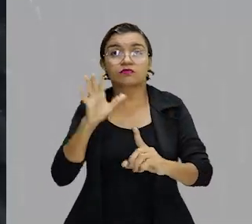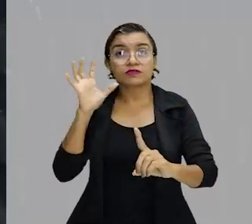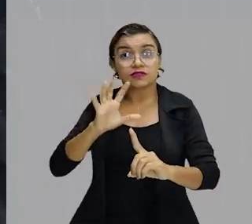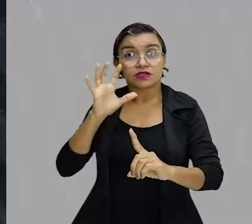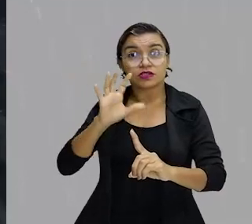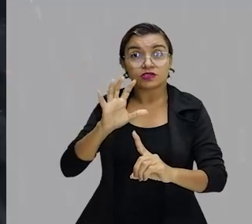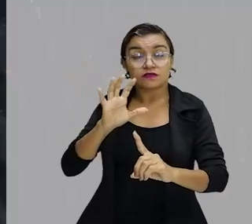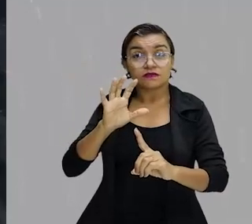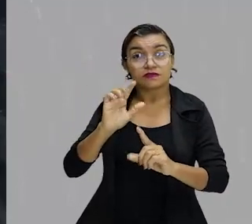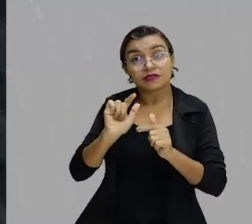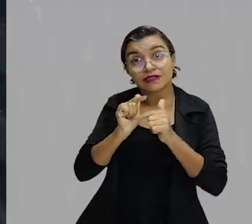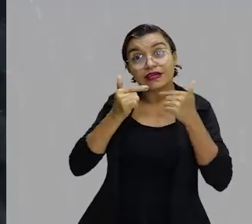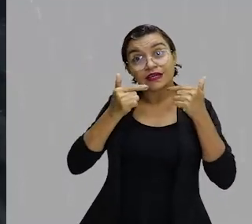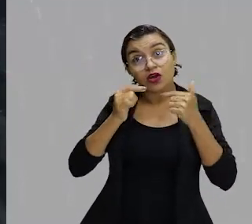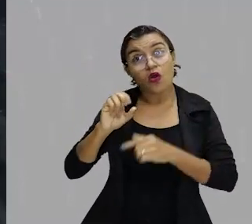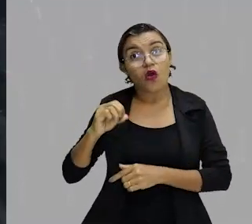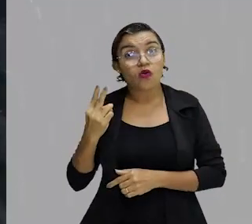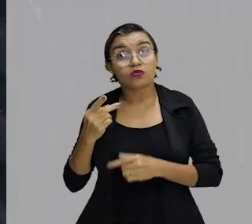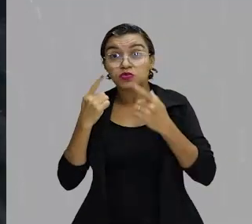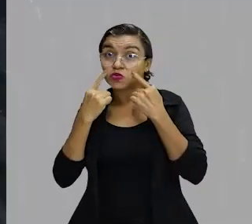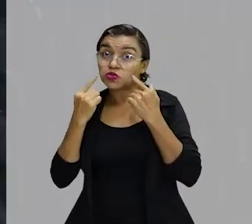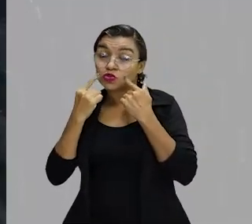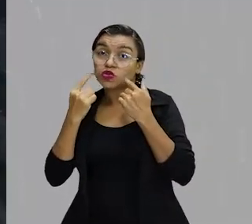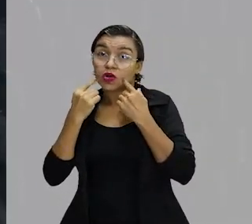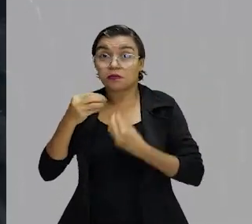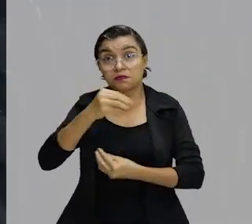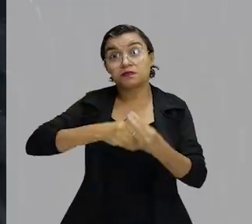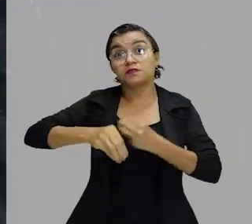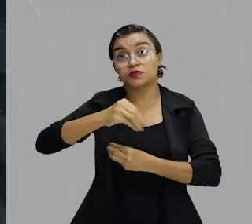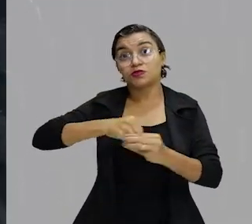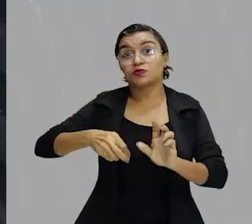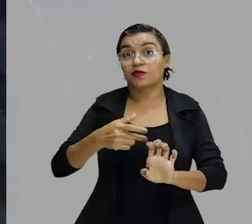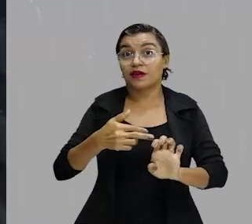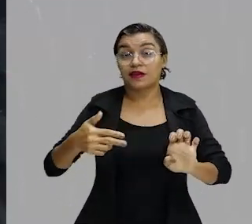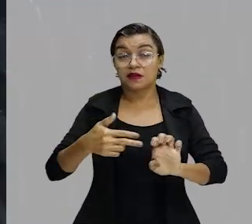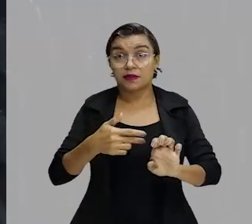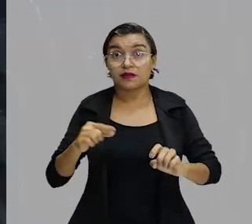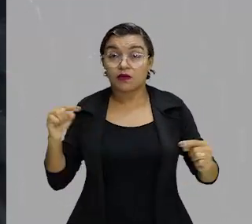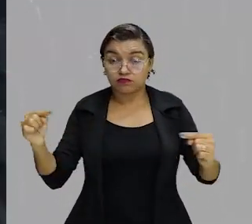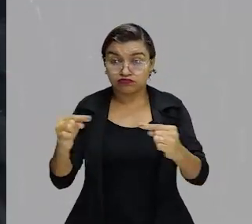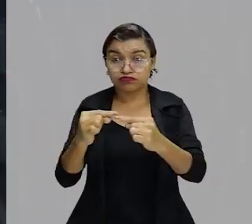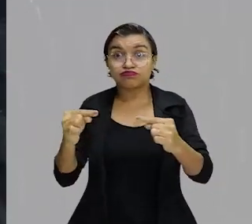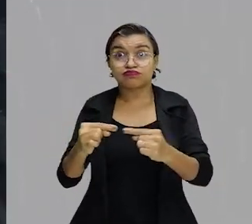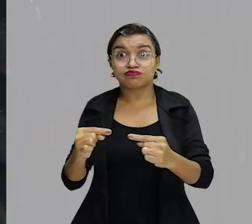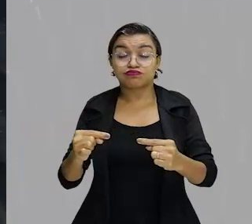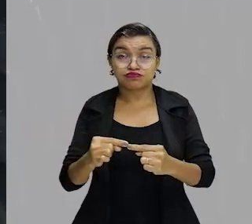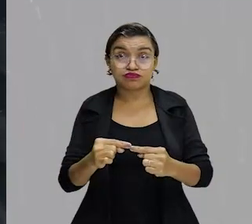também o público chorar. Então, ele mistura elementos das duas coisas. É uma combinação da